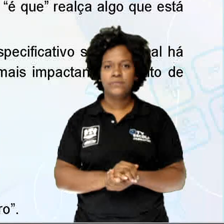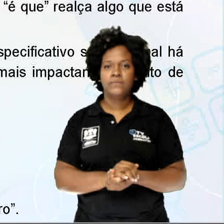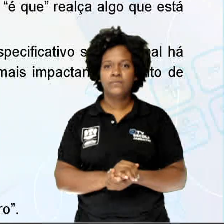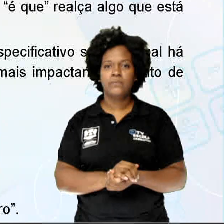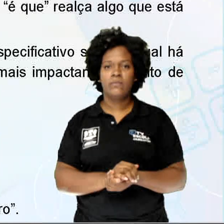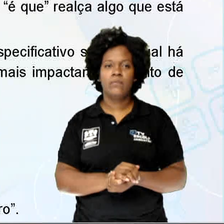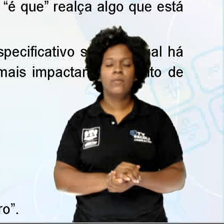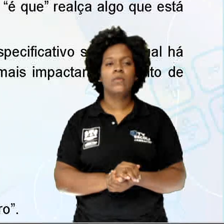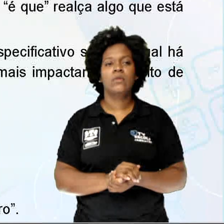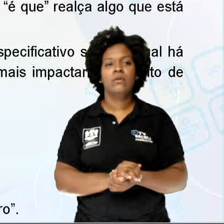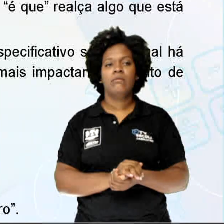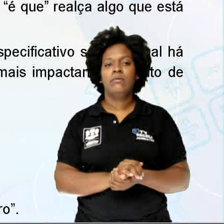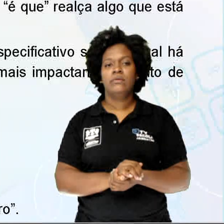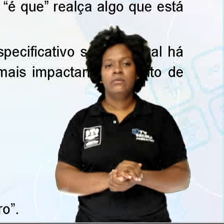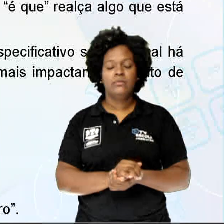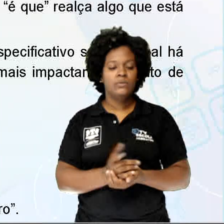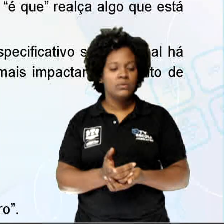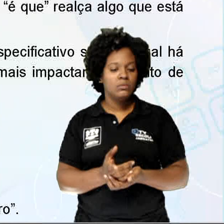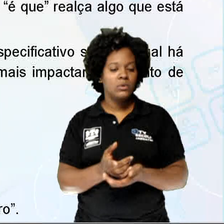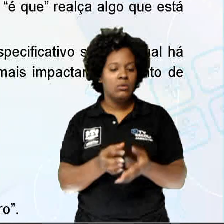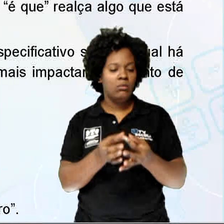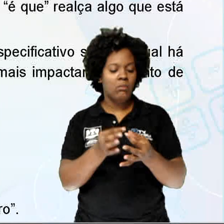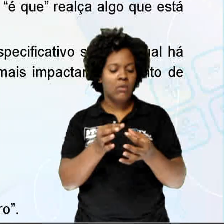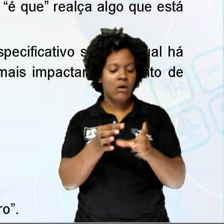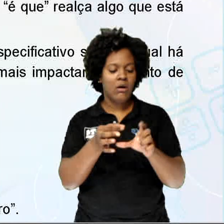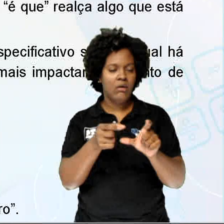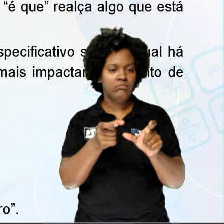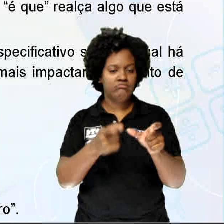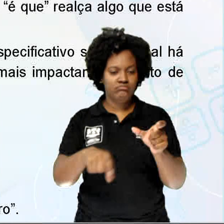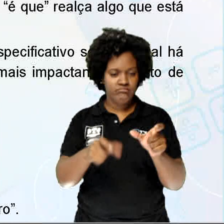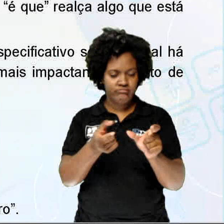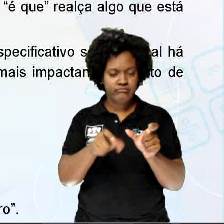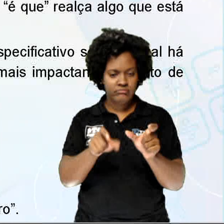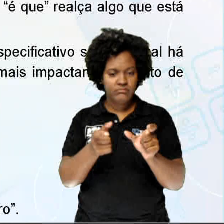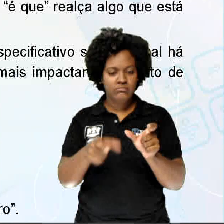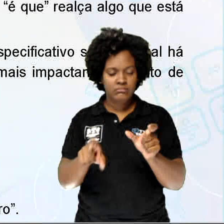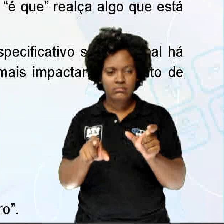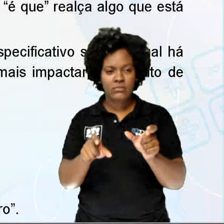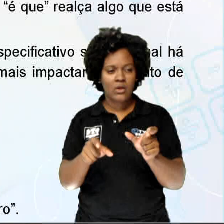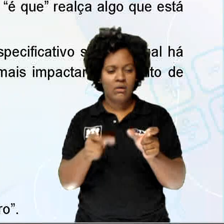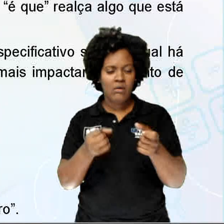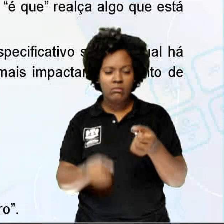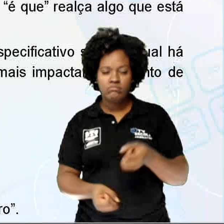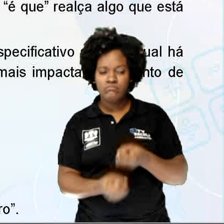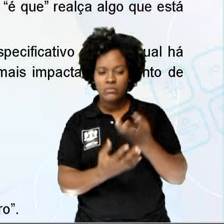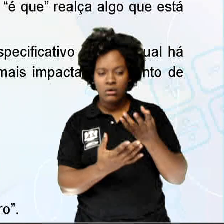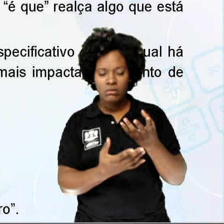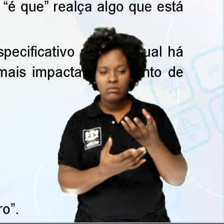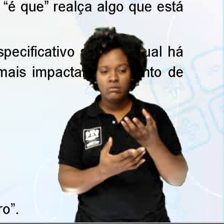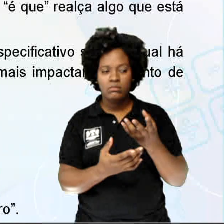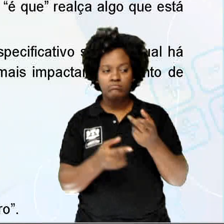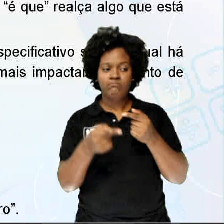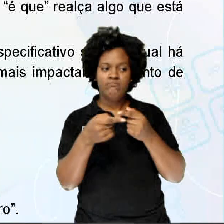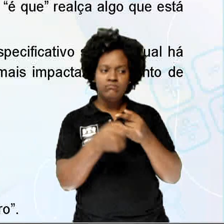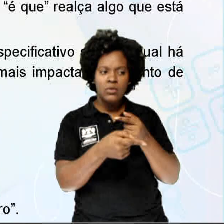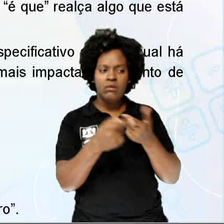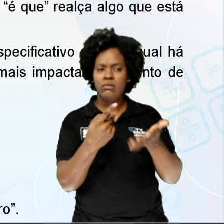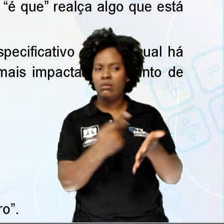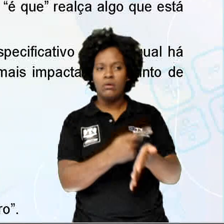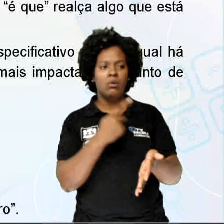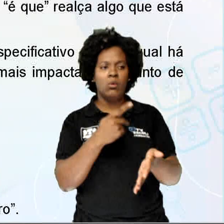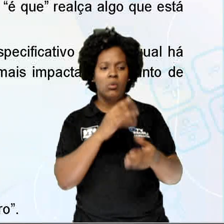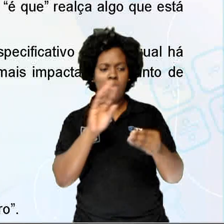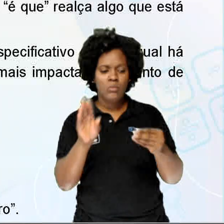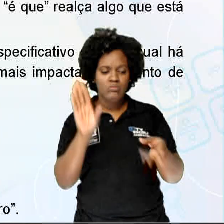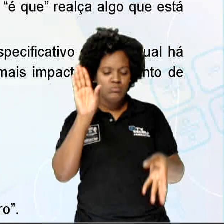Número 1, né, a respeito da morfossintaxe do texto 3. Item 1. A expressão nessa situação